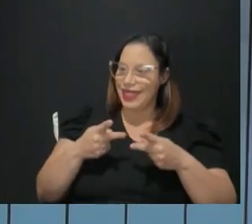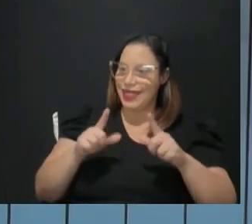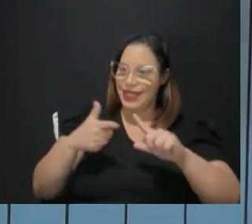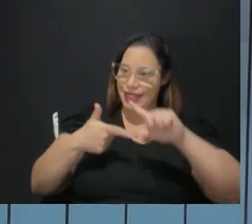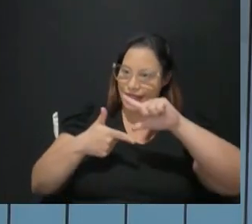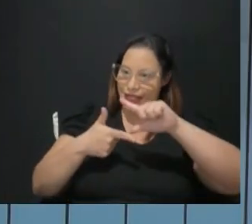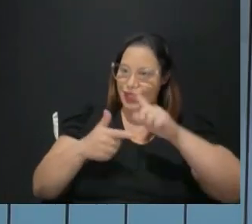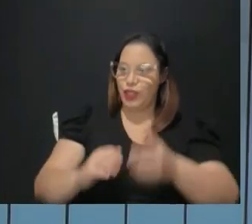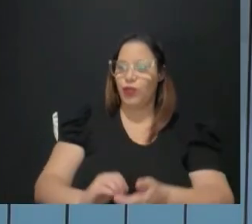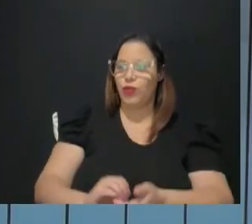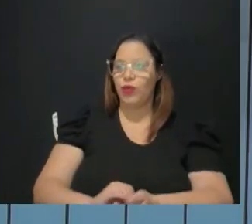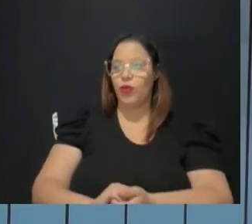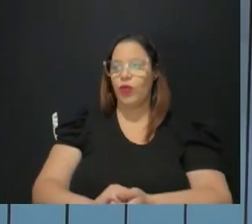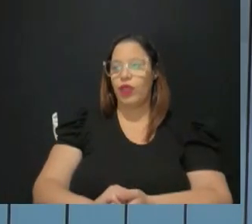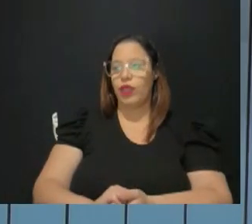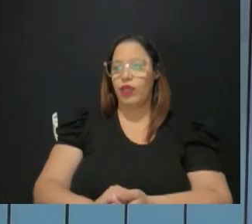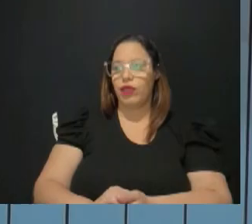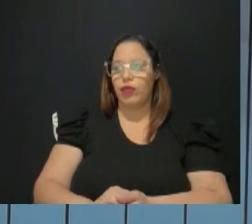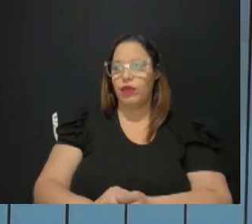no nosso quadro.